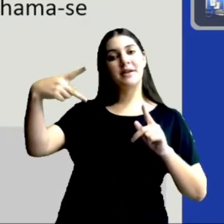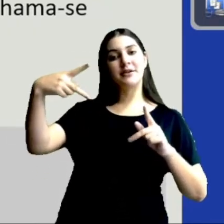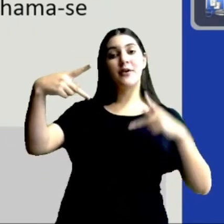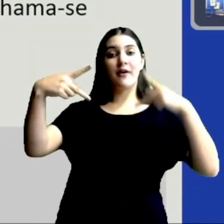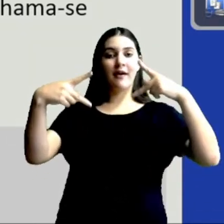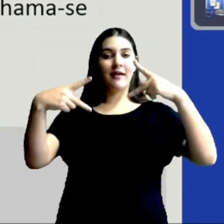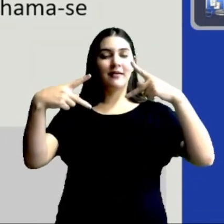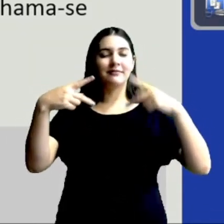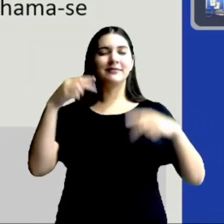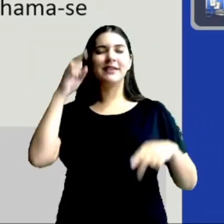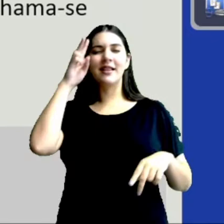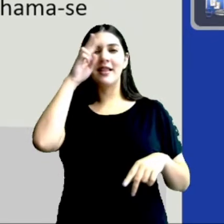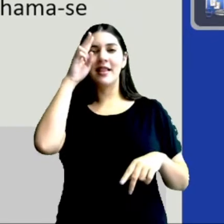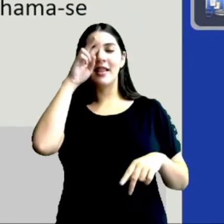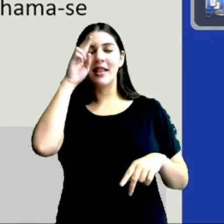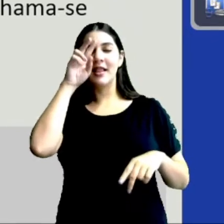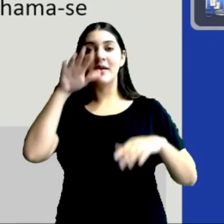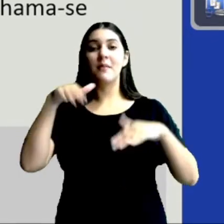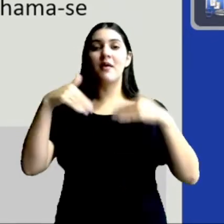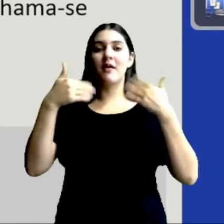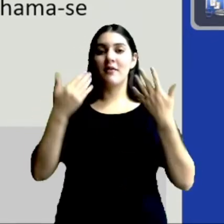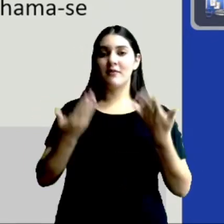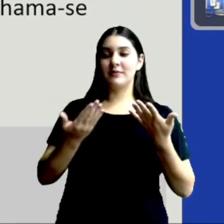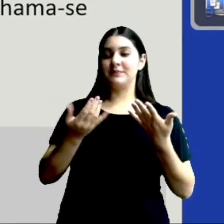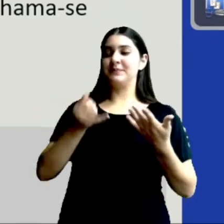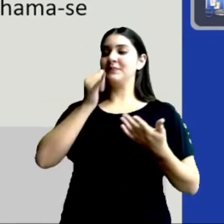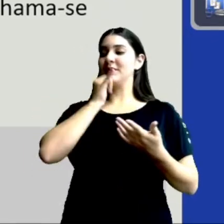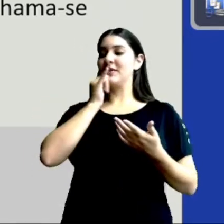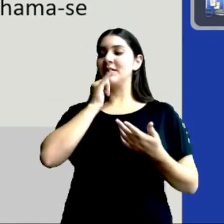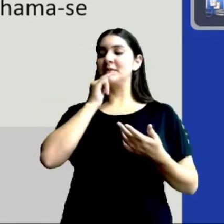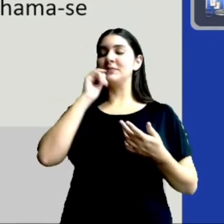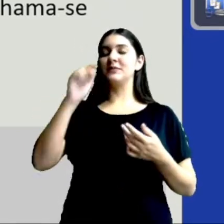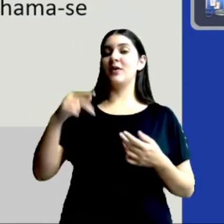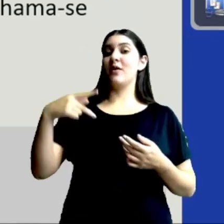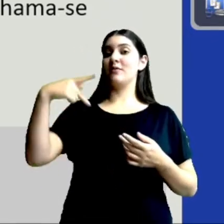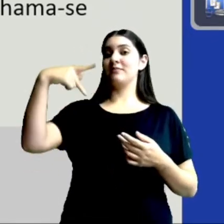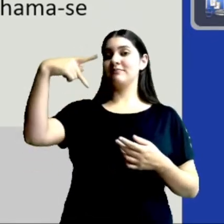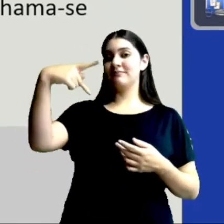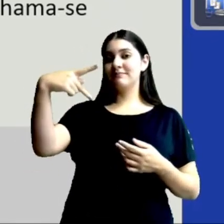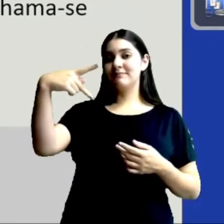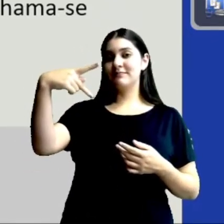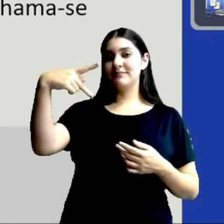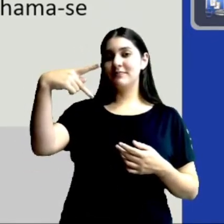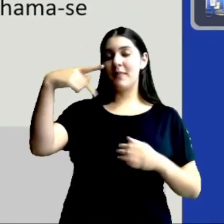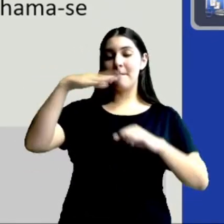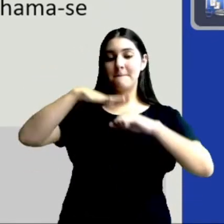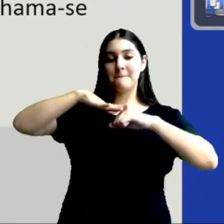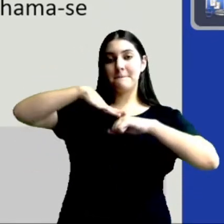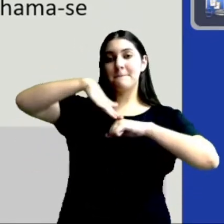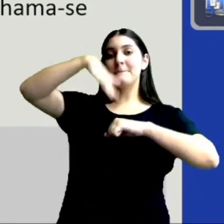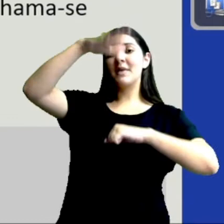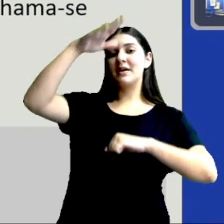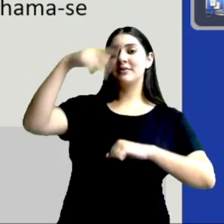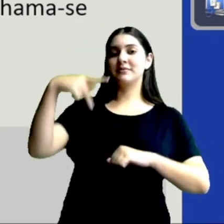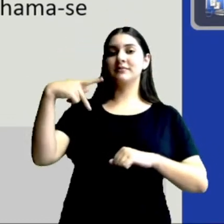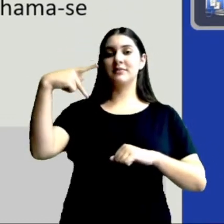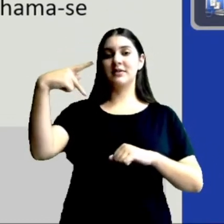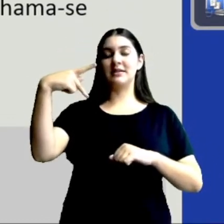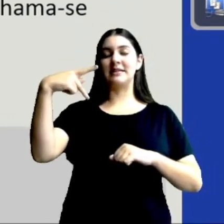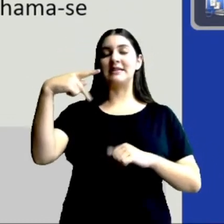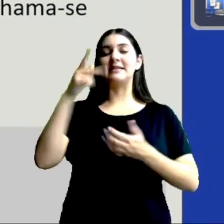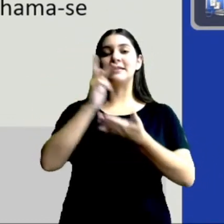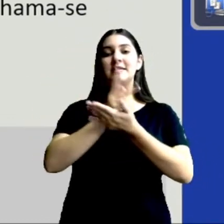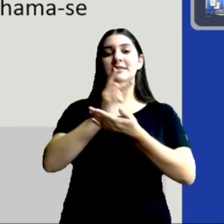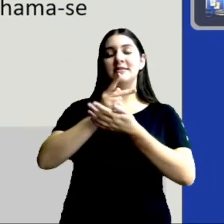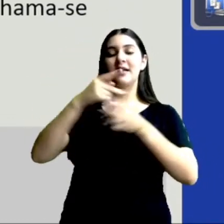quais são esses sinais? No caso, o sinal de maior que é este aqui. Sempre vai ficar aberto para o